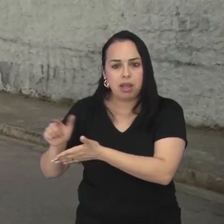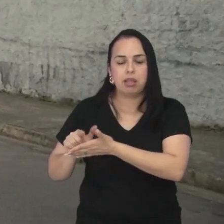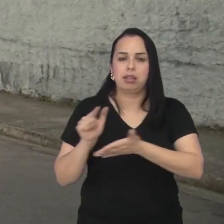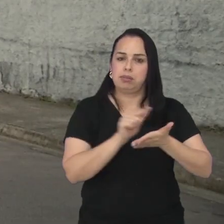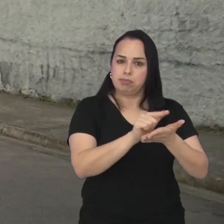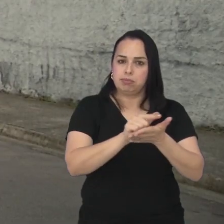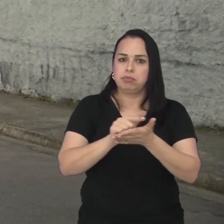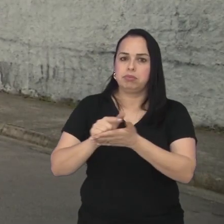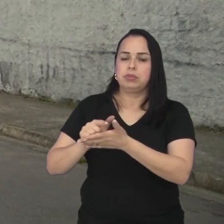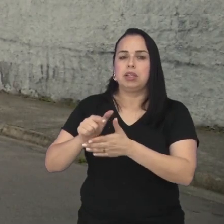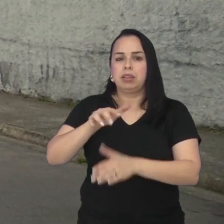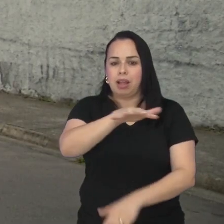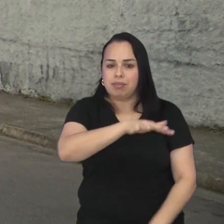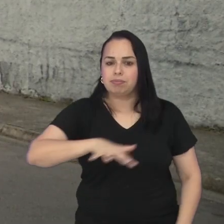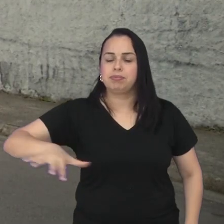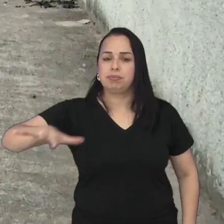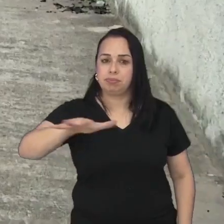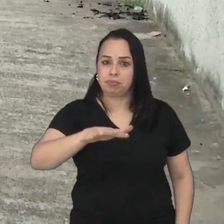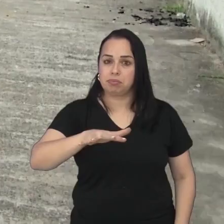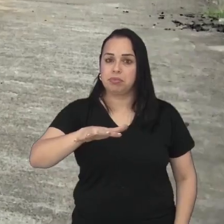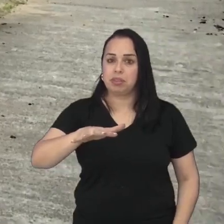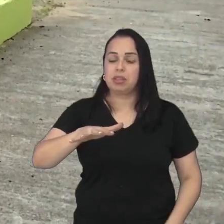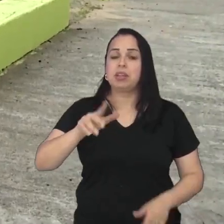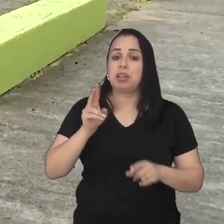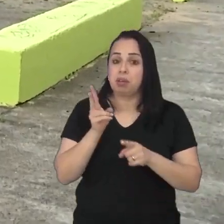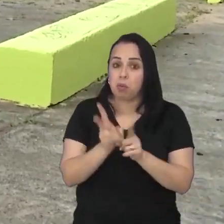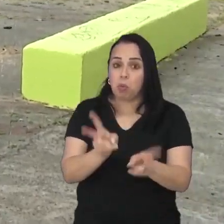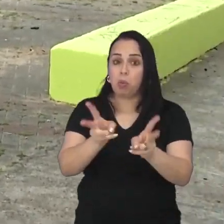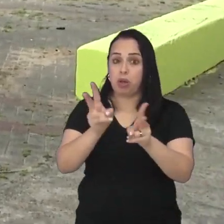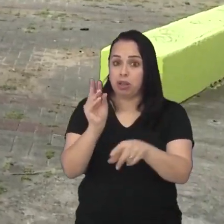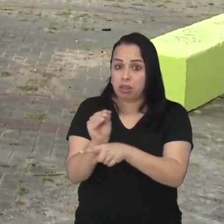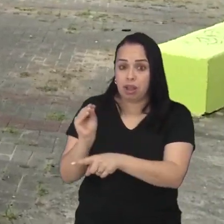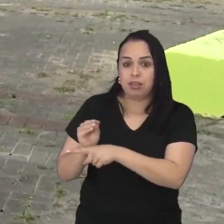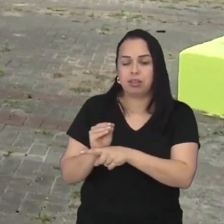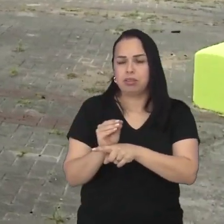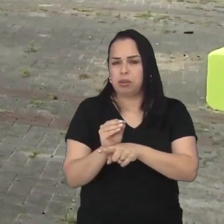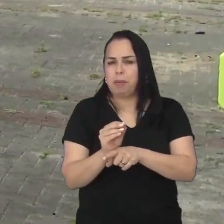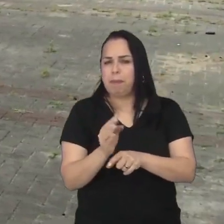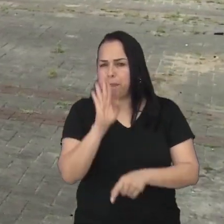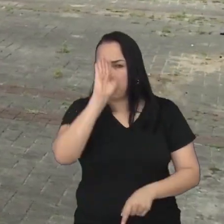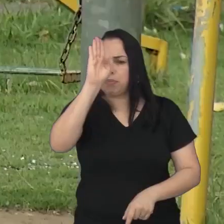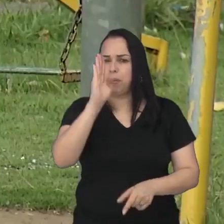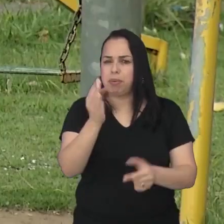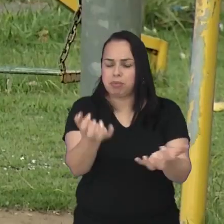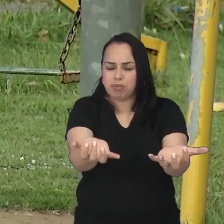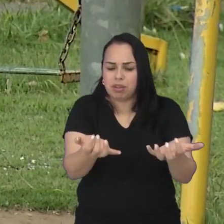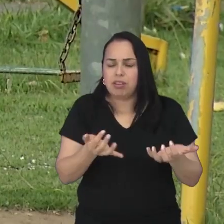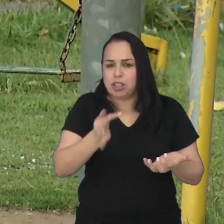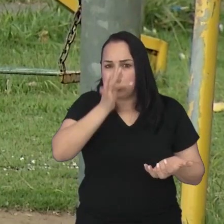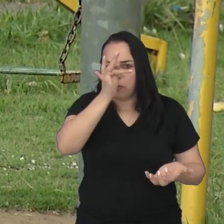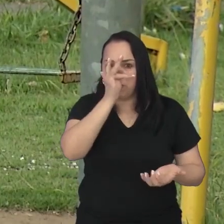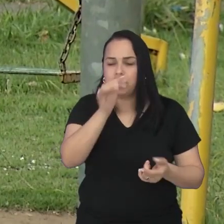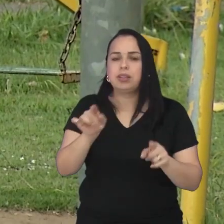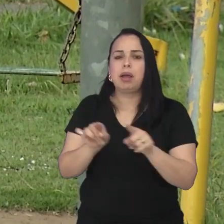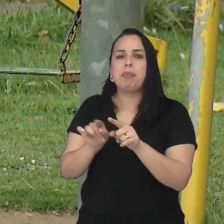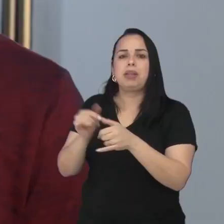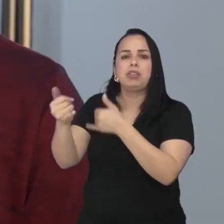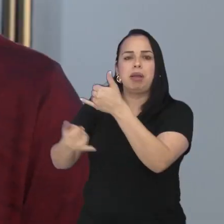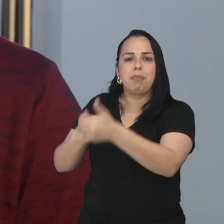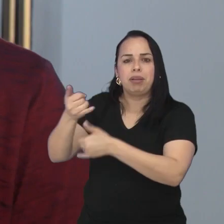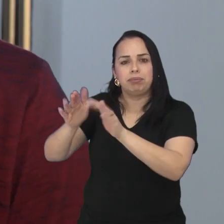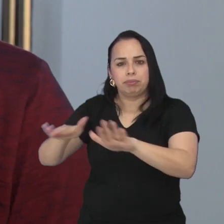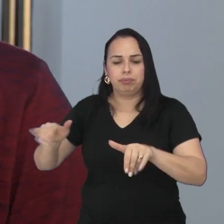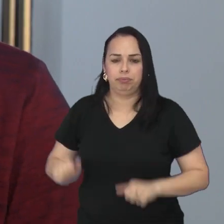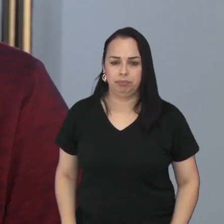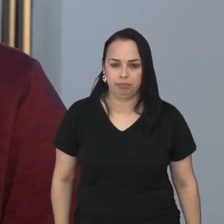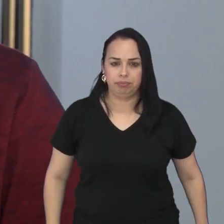como cuidados urbanísticos das áreas, que visam a conservação principalmente de jardins e aparelhos de uso público. A gente